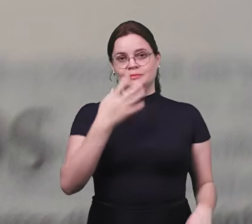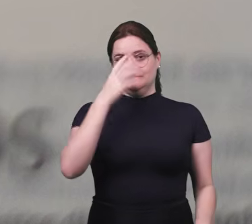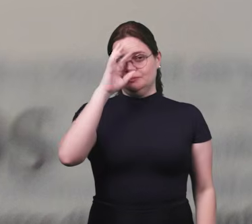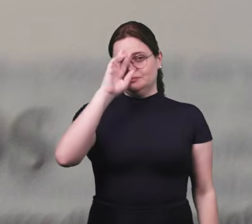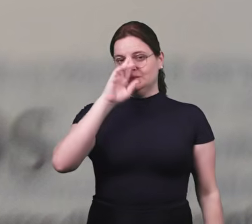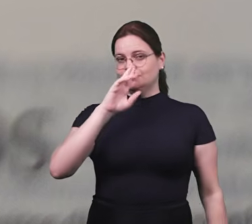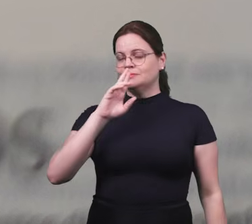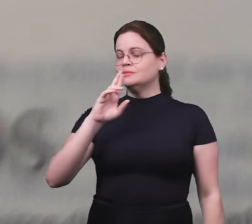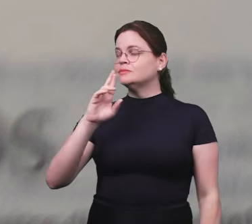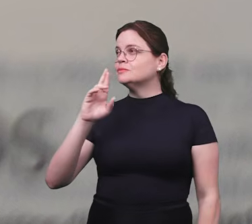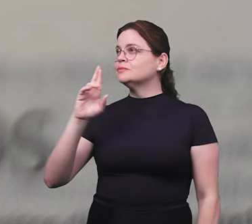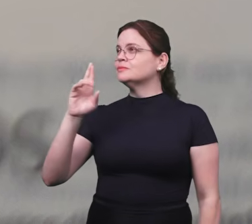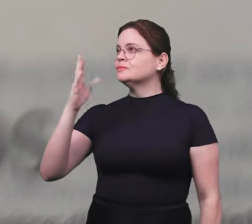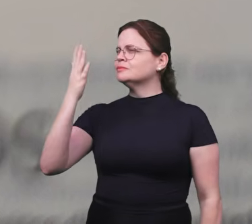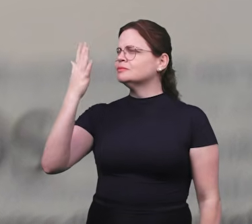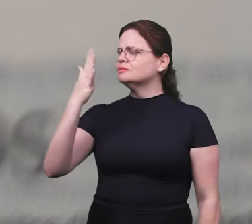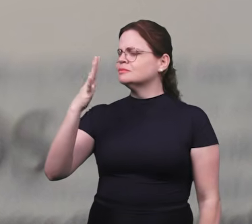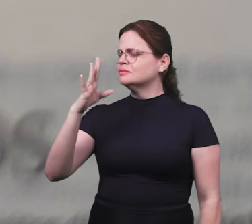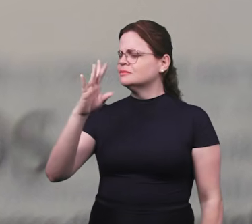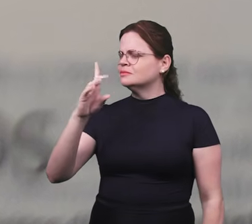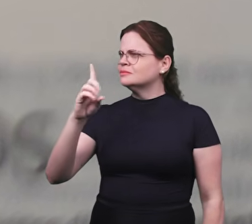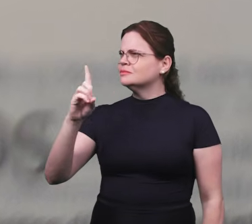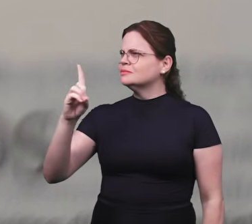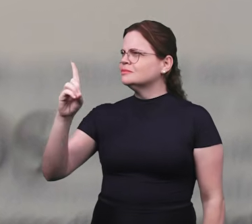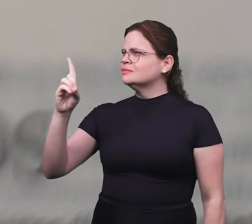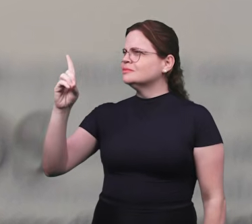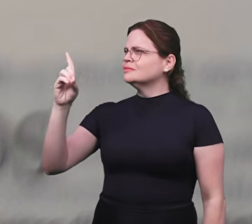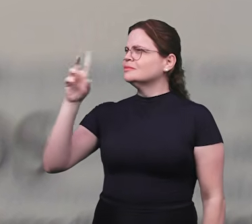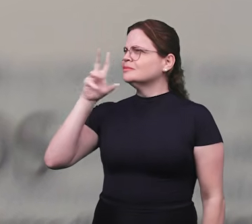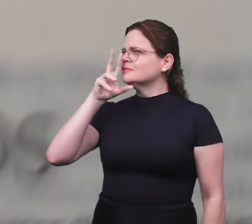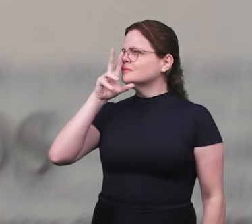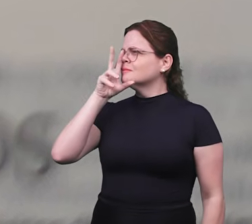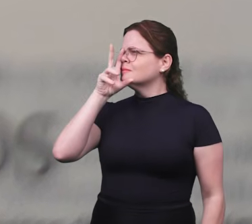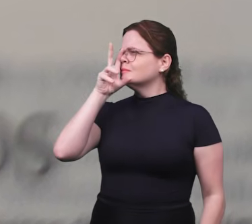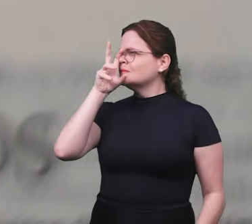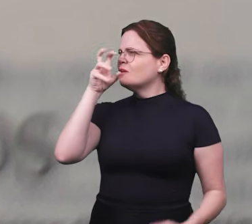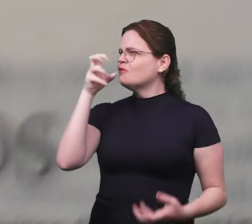forte como tu, Senhor,